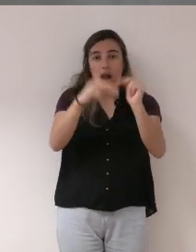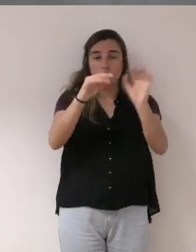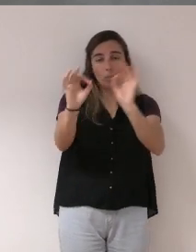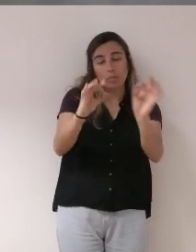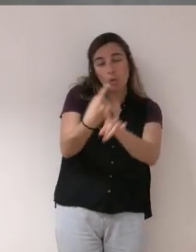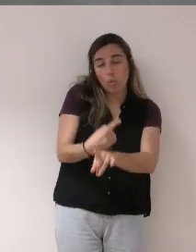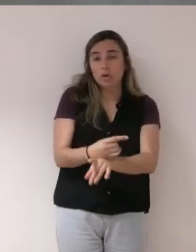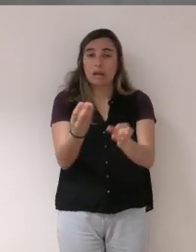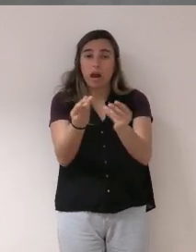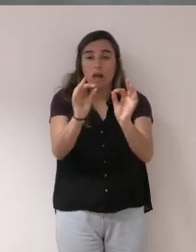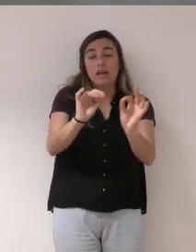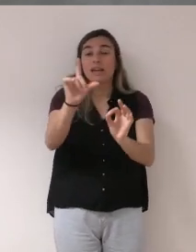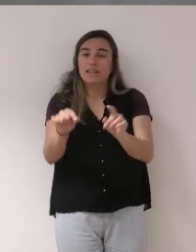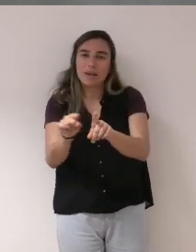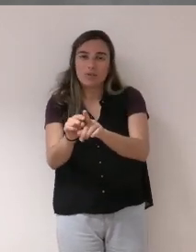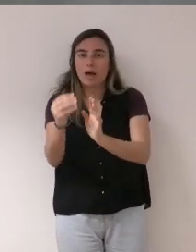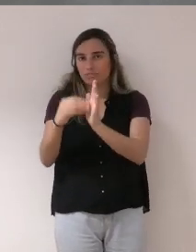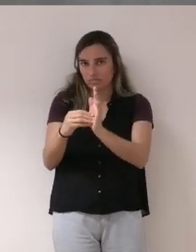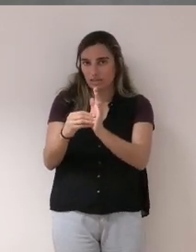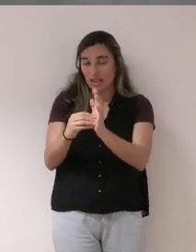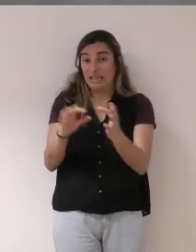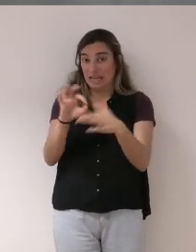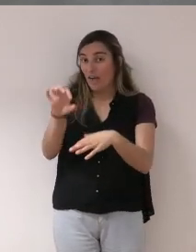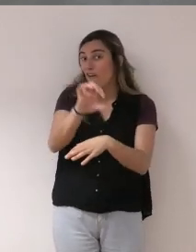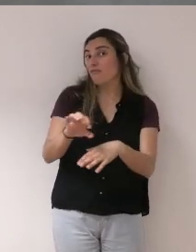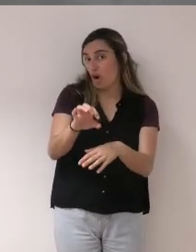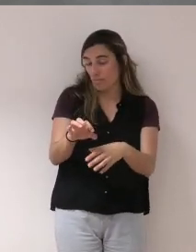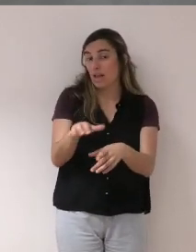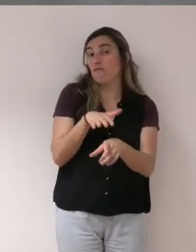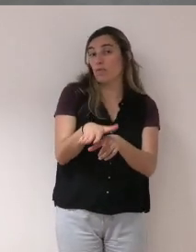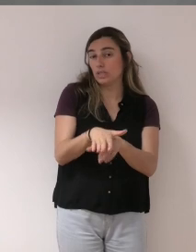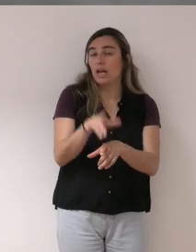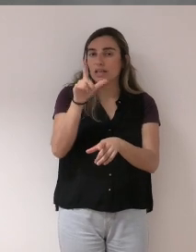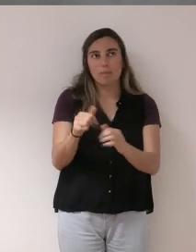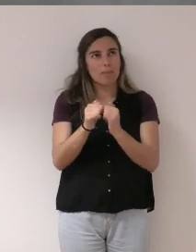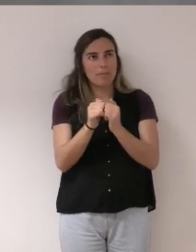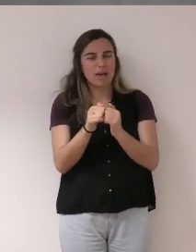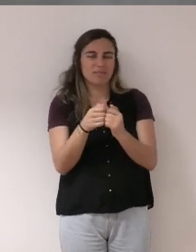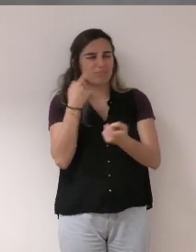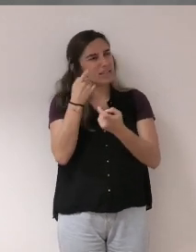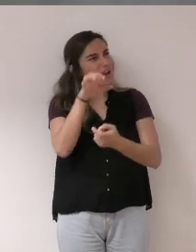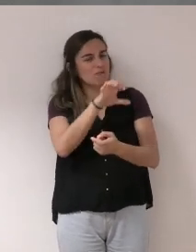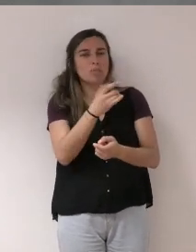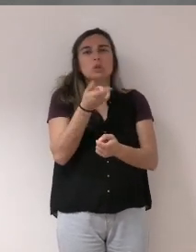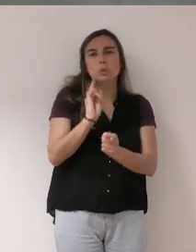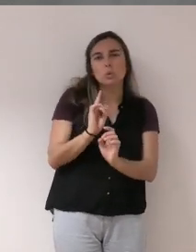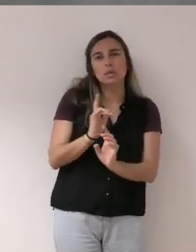dos condicionamentos da forma, mas também cumpriu o papel de nos permitir não pensar na forma enquanto